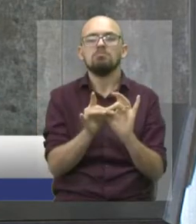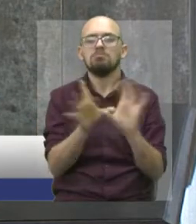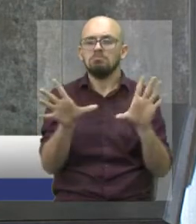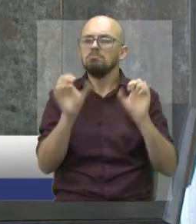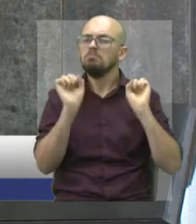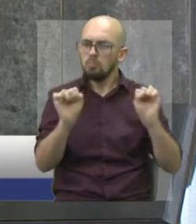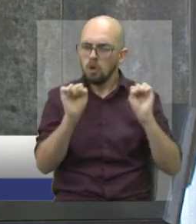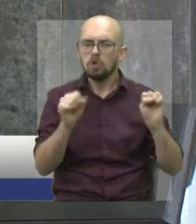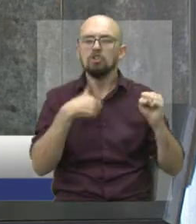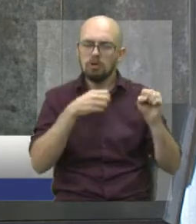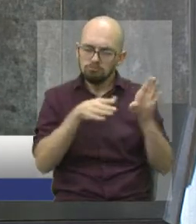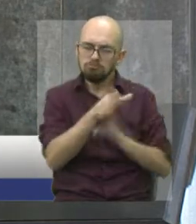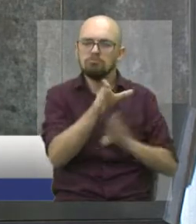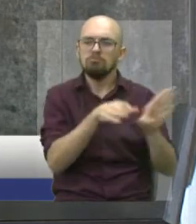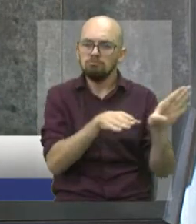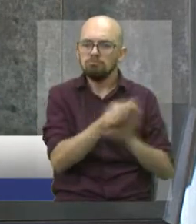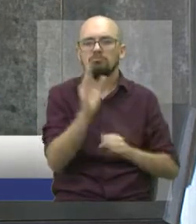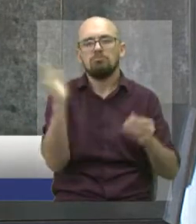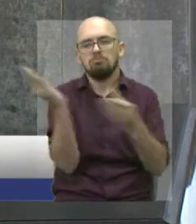Prefeitura Municipal de Jaú.